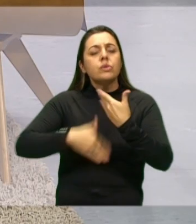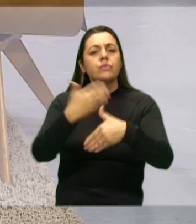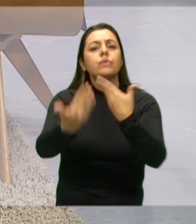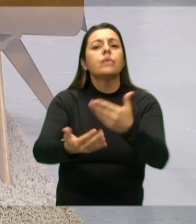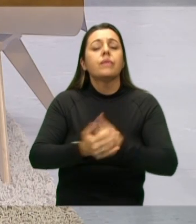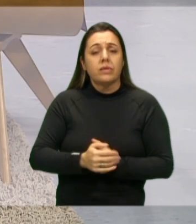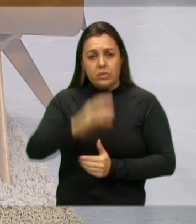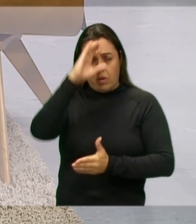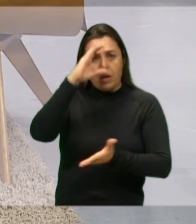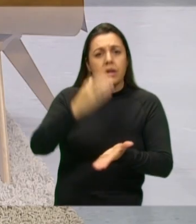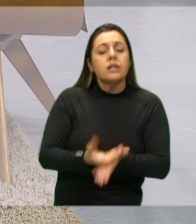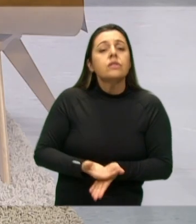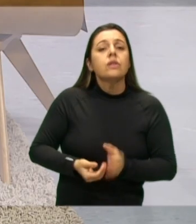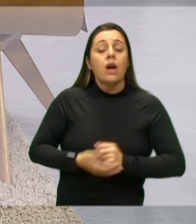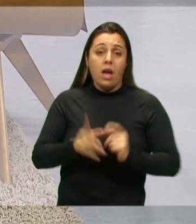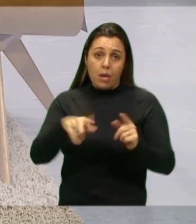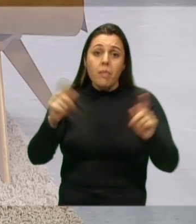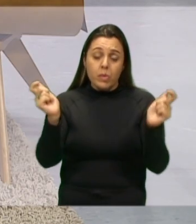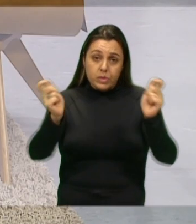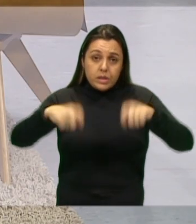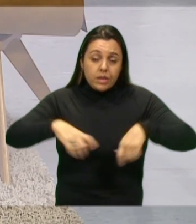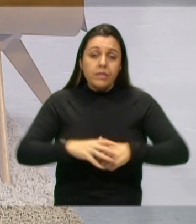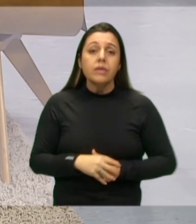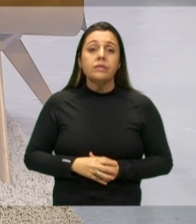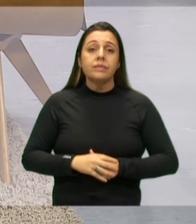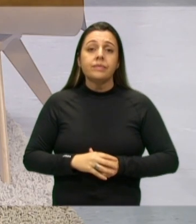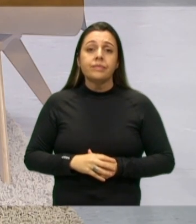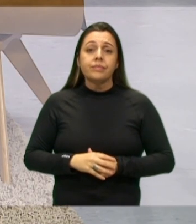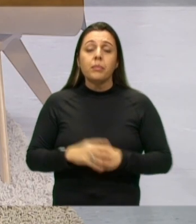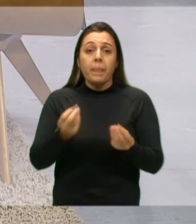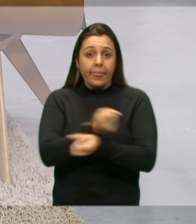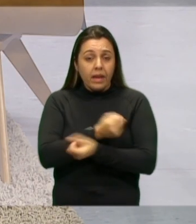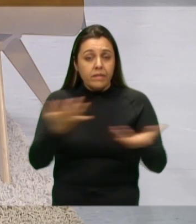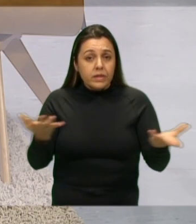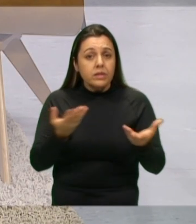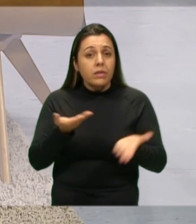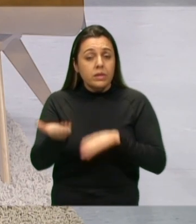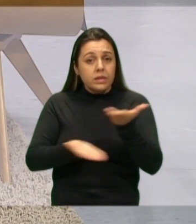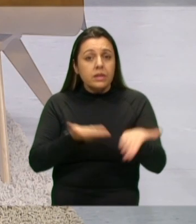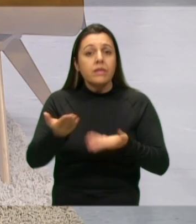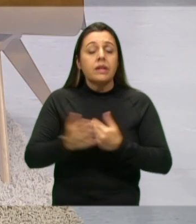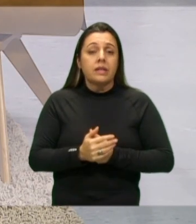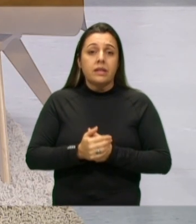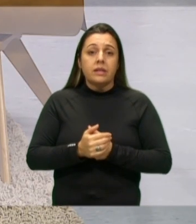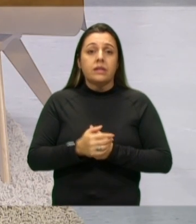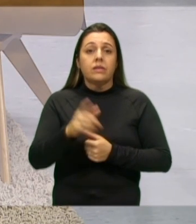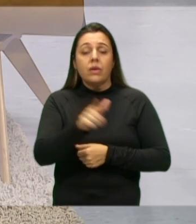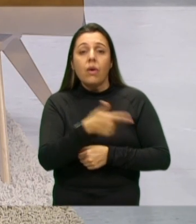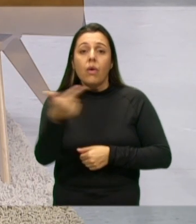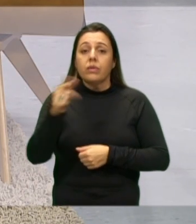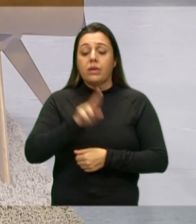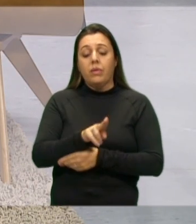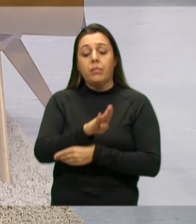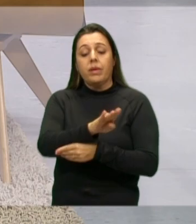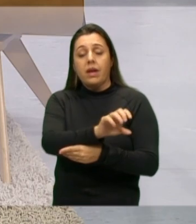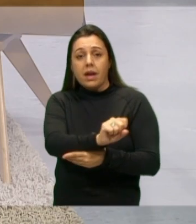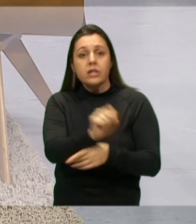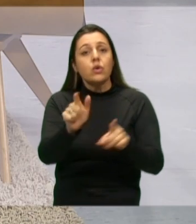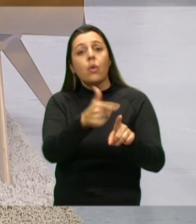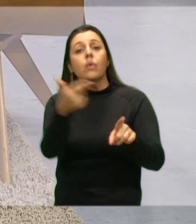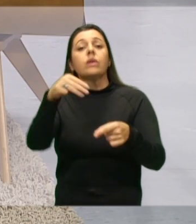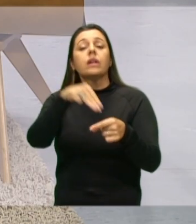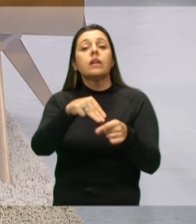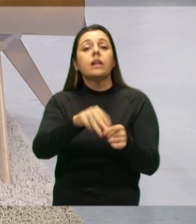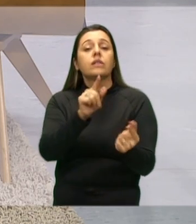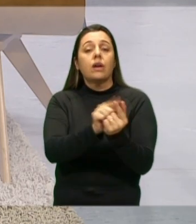avançar? O senhor acredita que é possível oferecer esse serviço nas demais unidades de serviço público? Sim,